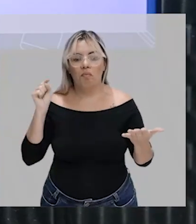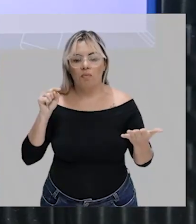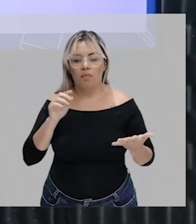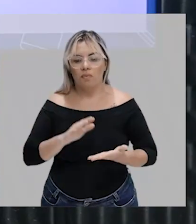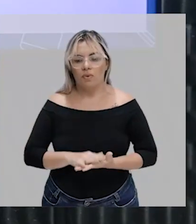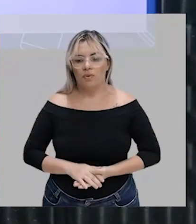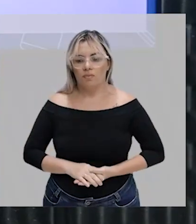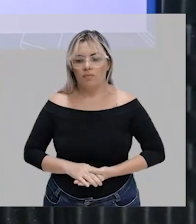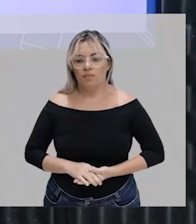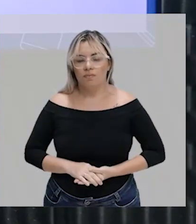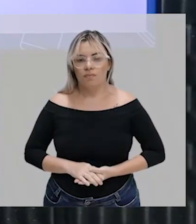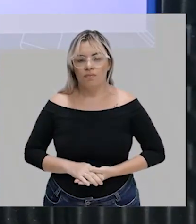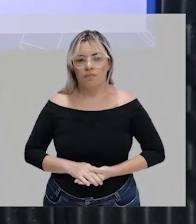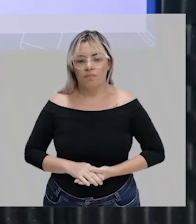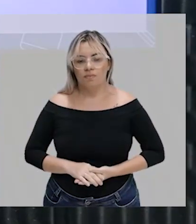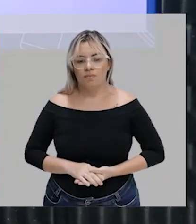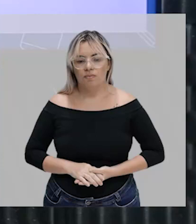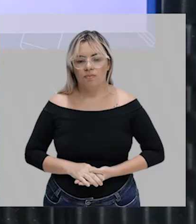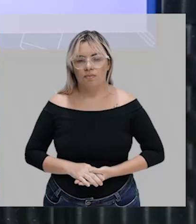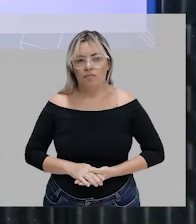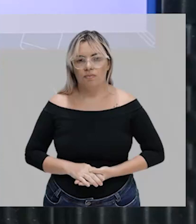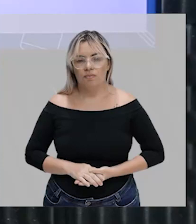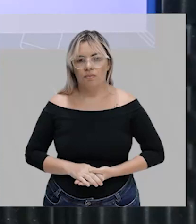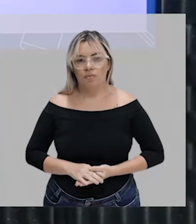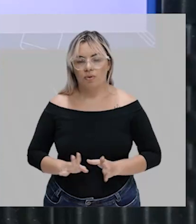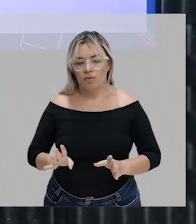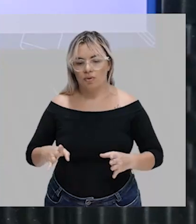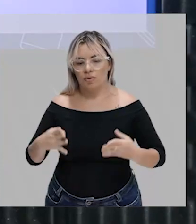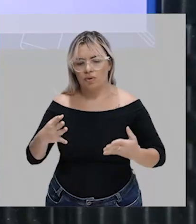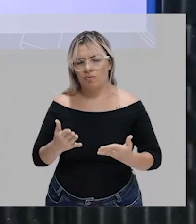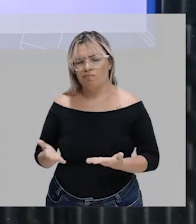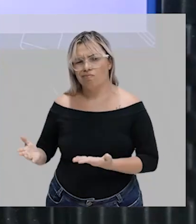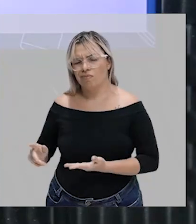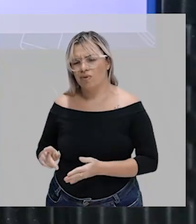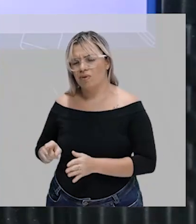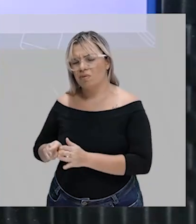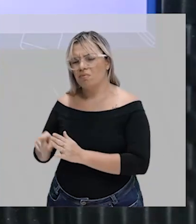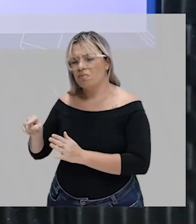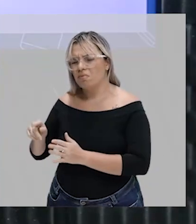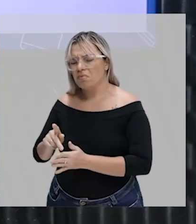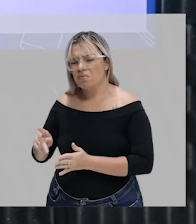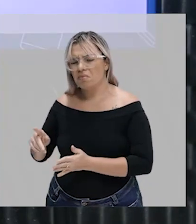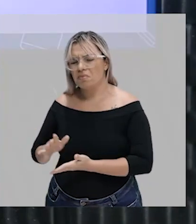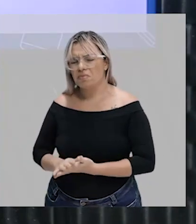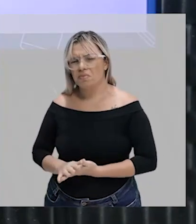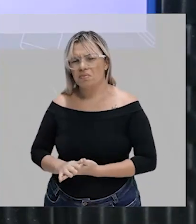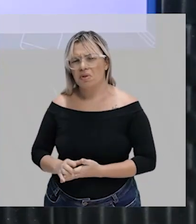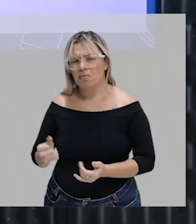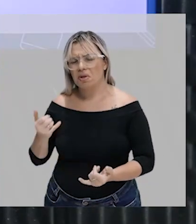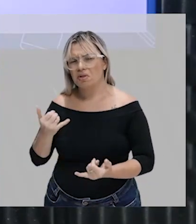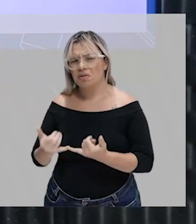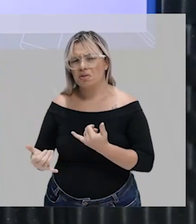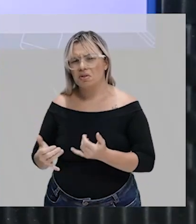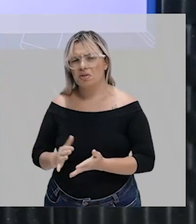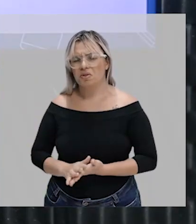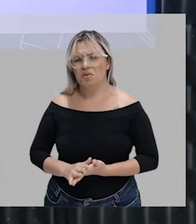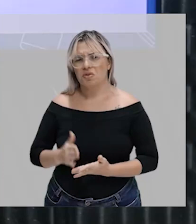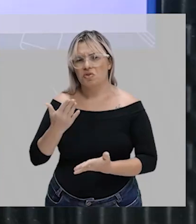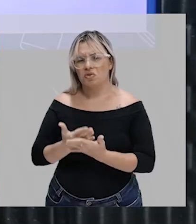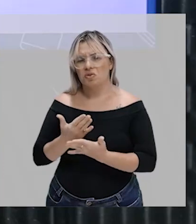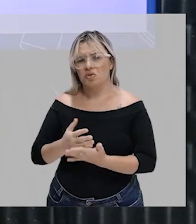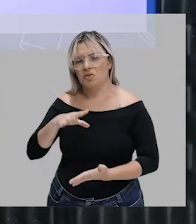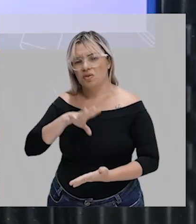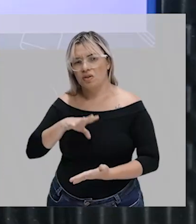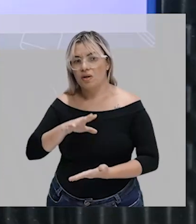Tá? Um parênteses bem aí. Professor, isso aqui está parecendo aula de português. Mas é exatamente isso. Tá?